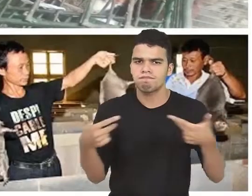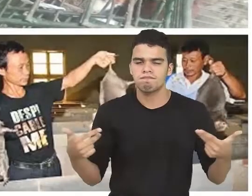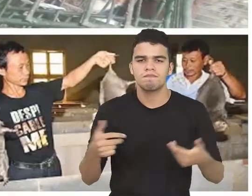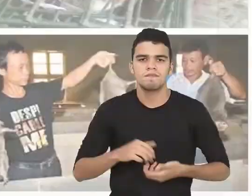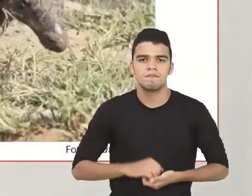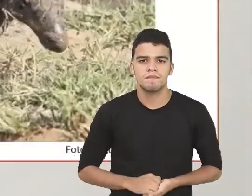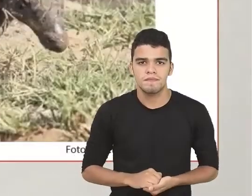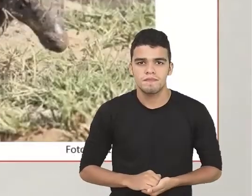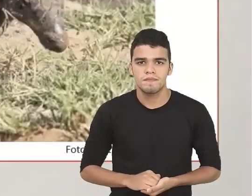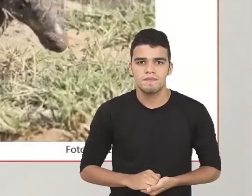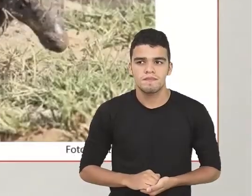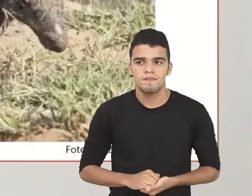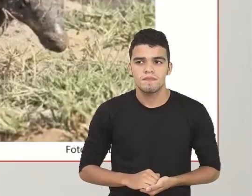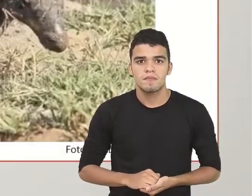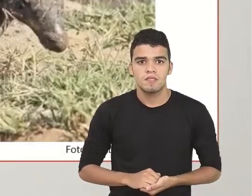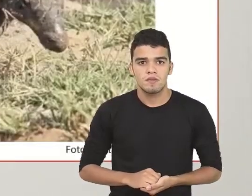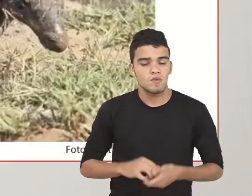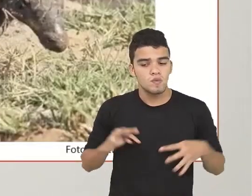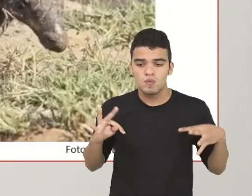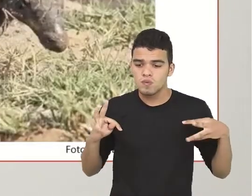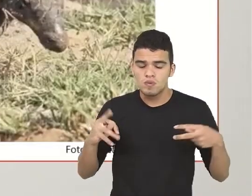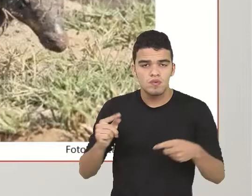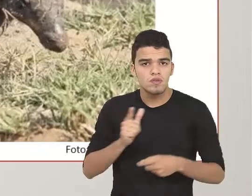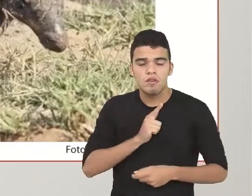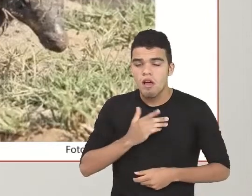E, para surpresa de todos,